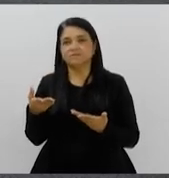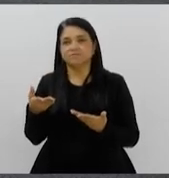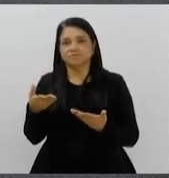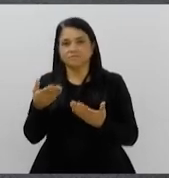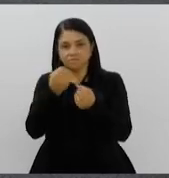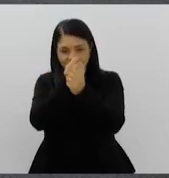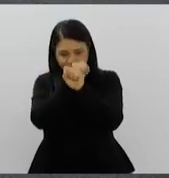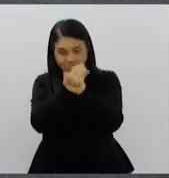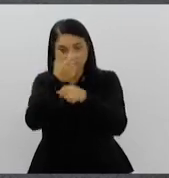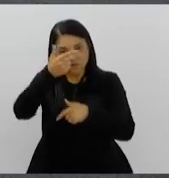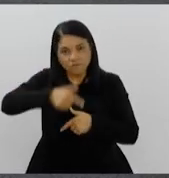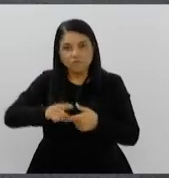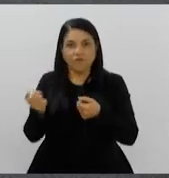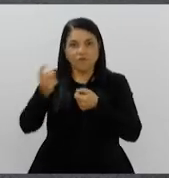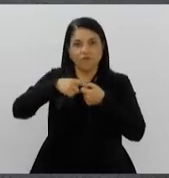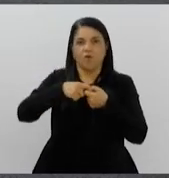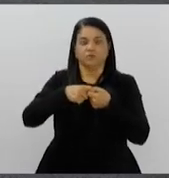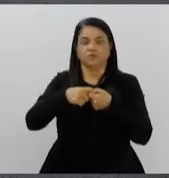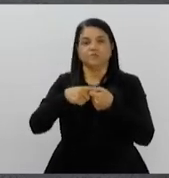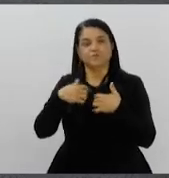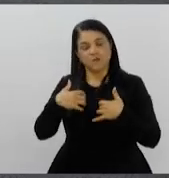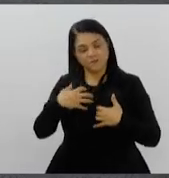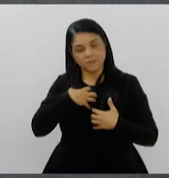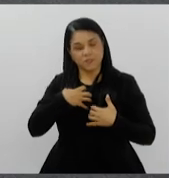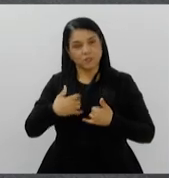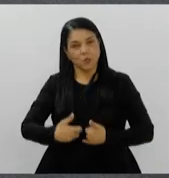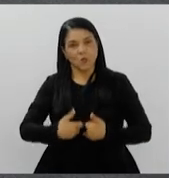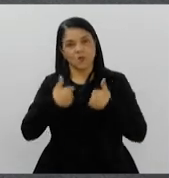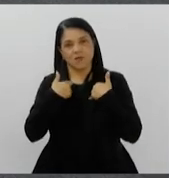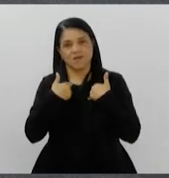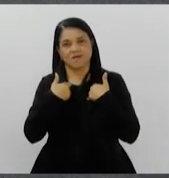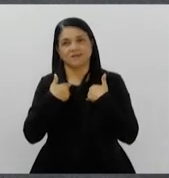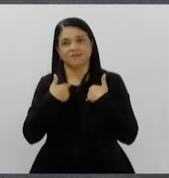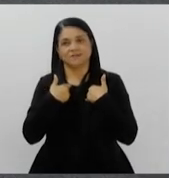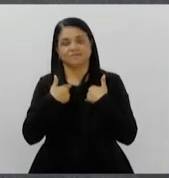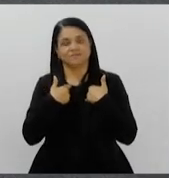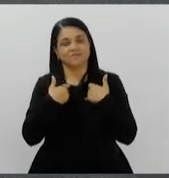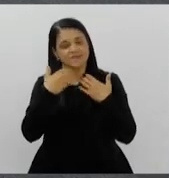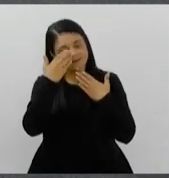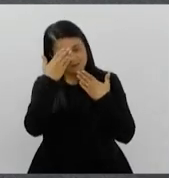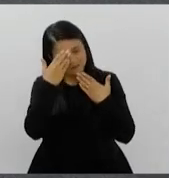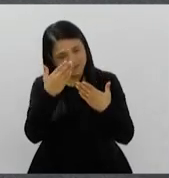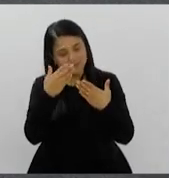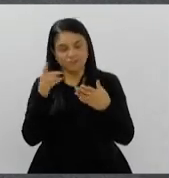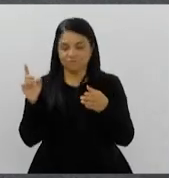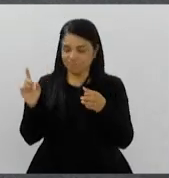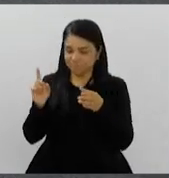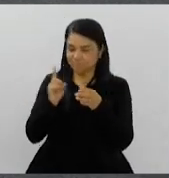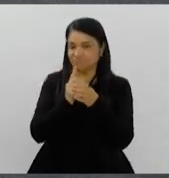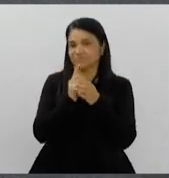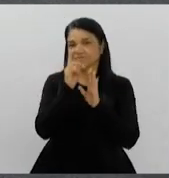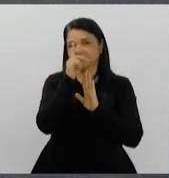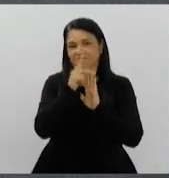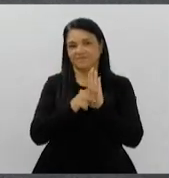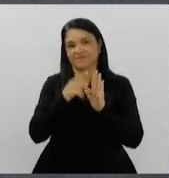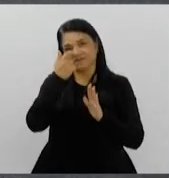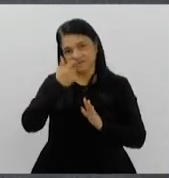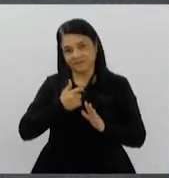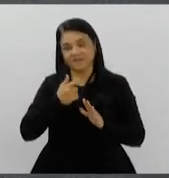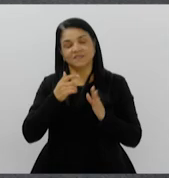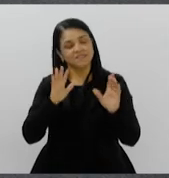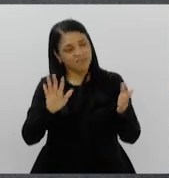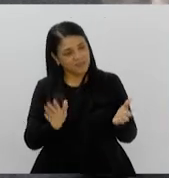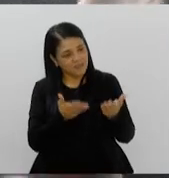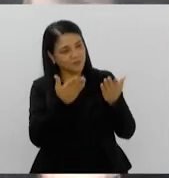Então, eu só me sinto honrado e agradecido por Vossa Excelência dar essa coautoria e enalteço Vossa Excelência